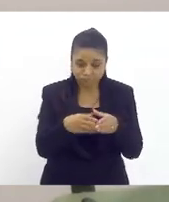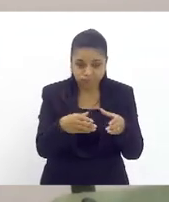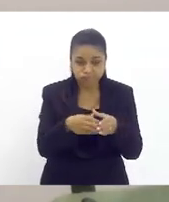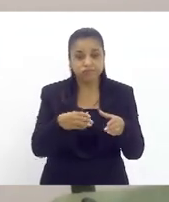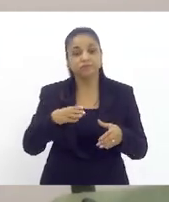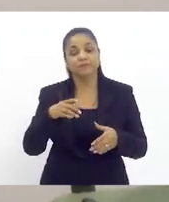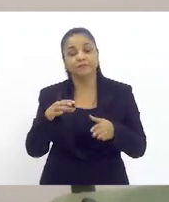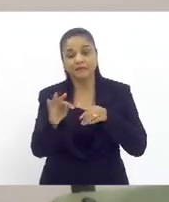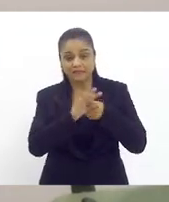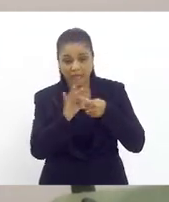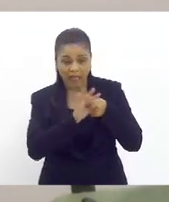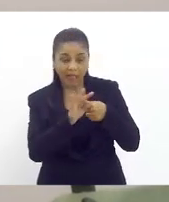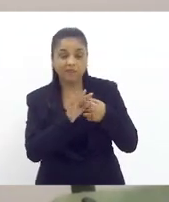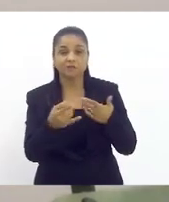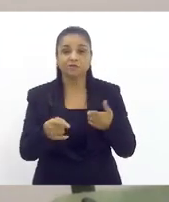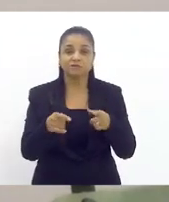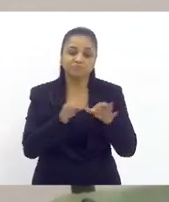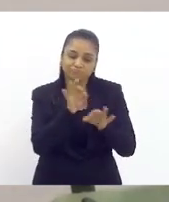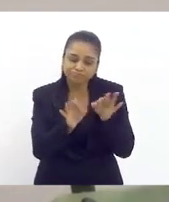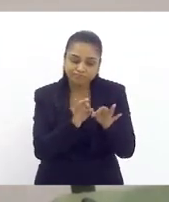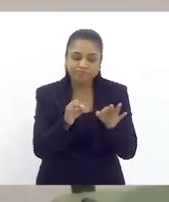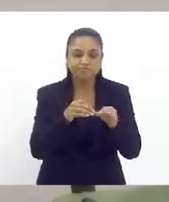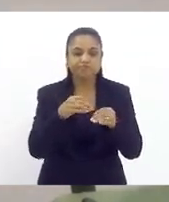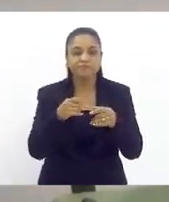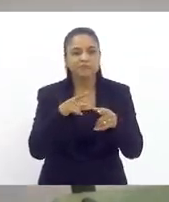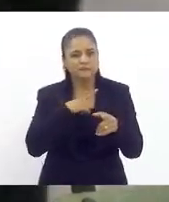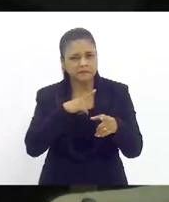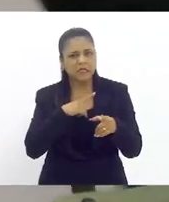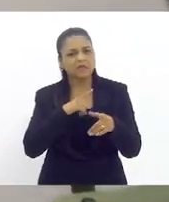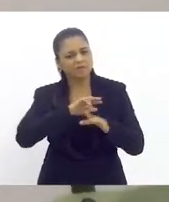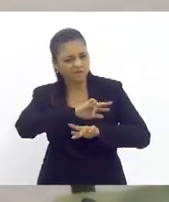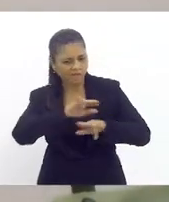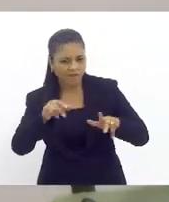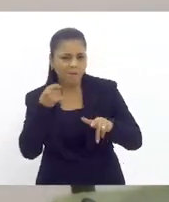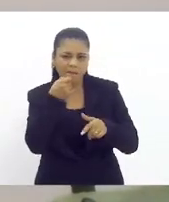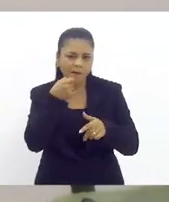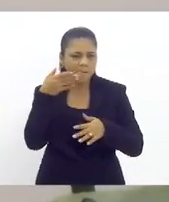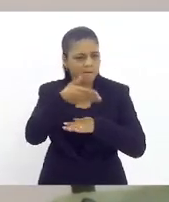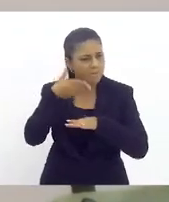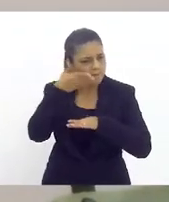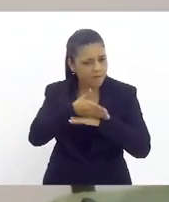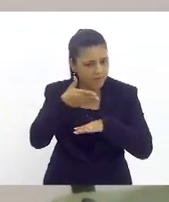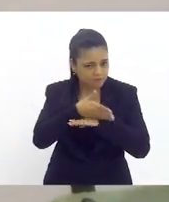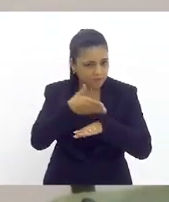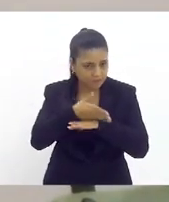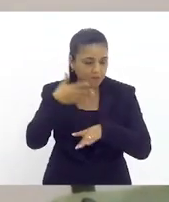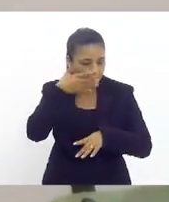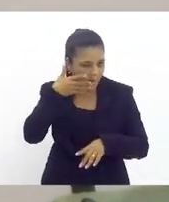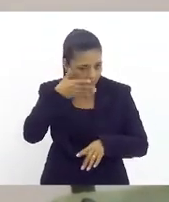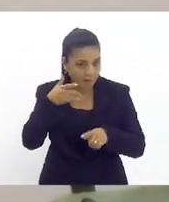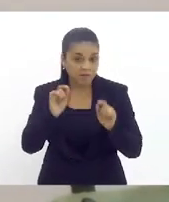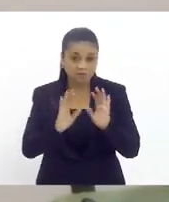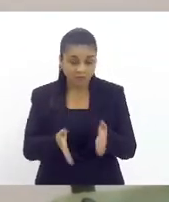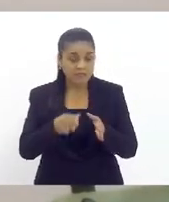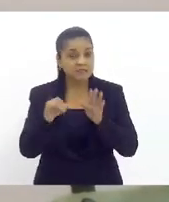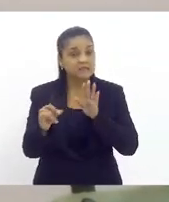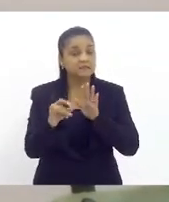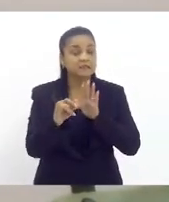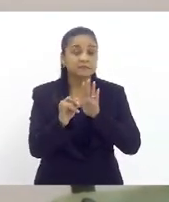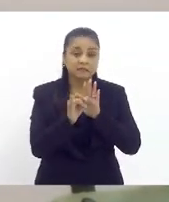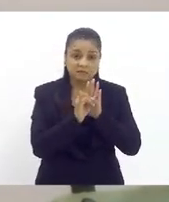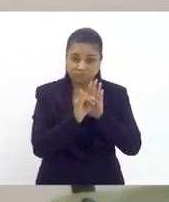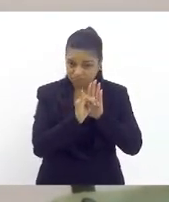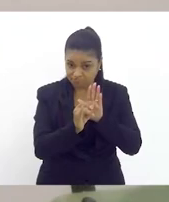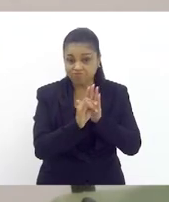e que gerou o plano então Aqui foram algumas falas sobre a necessidade de participação Então eu acho que é um bom exemplo e